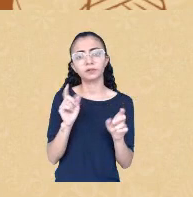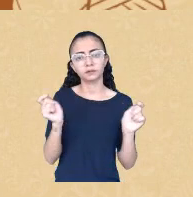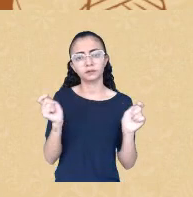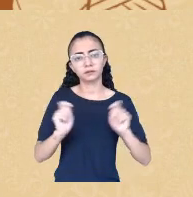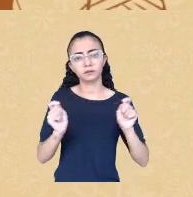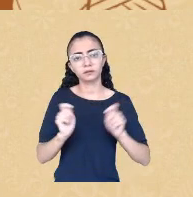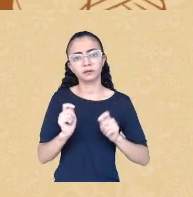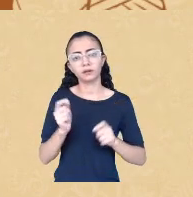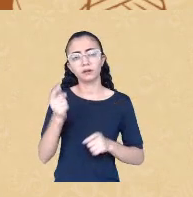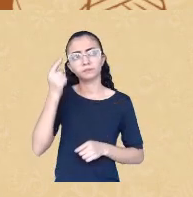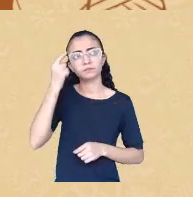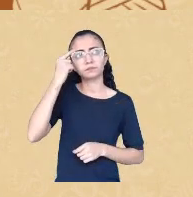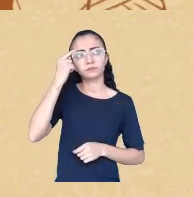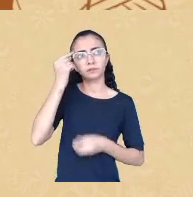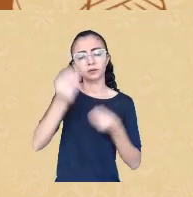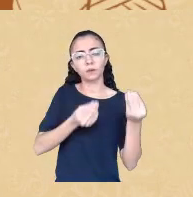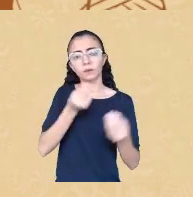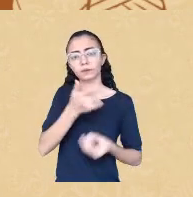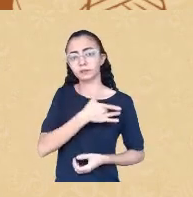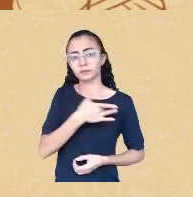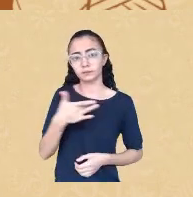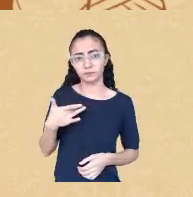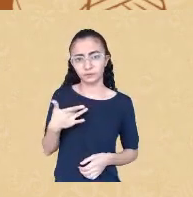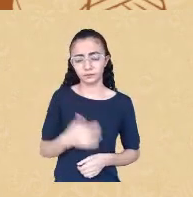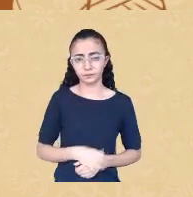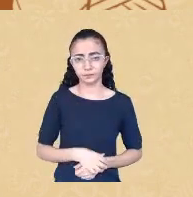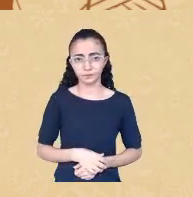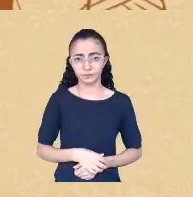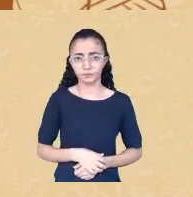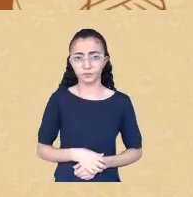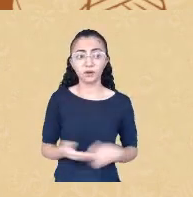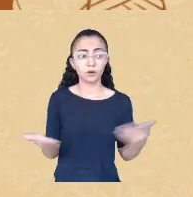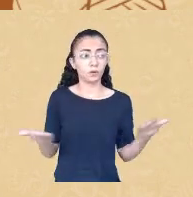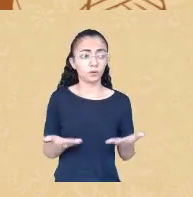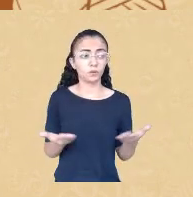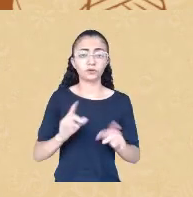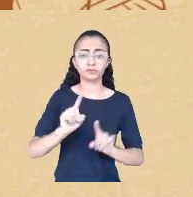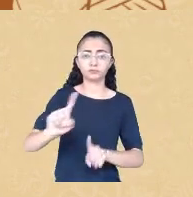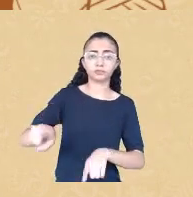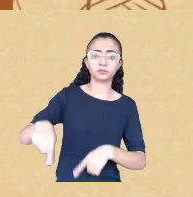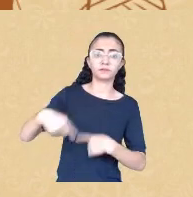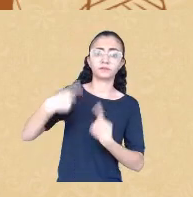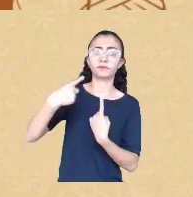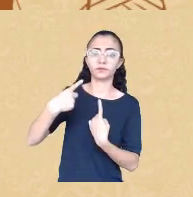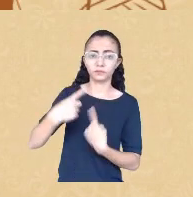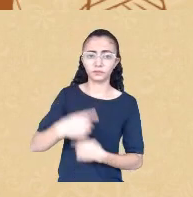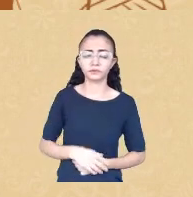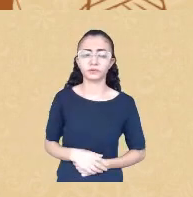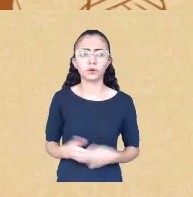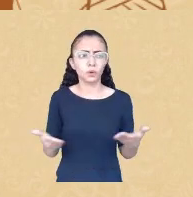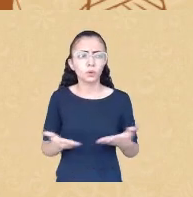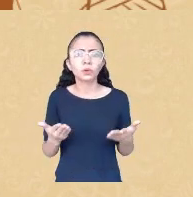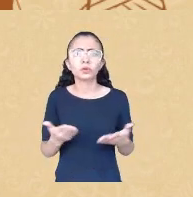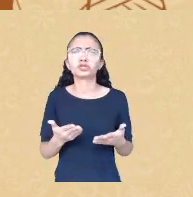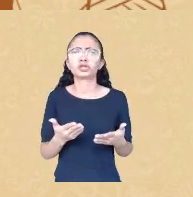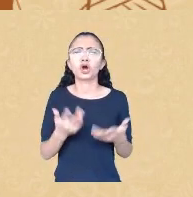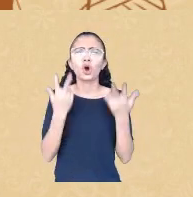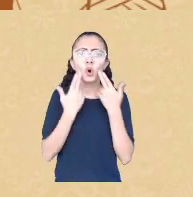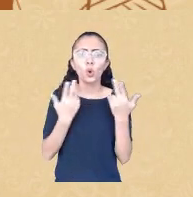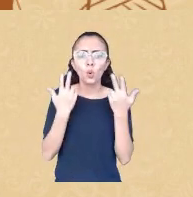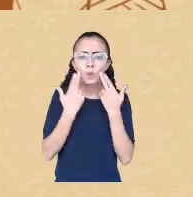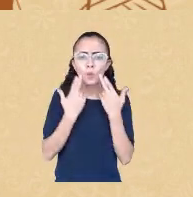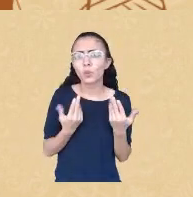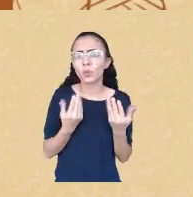Os desafios que a gente tem quando se fala muito, hoje é bem popular a discussão sobre racismo estrutural,